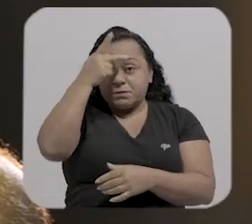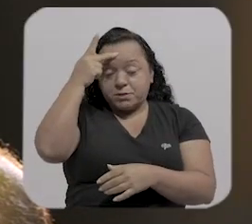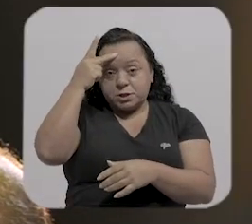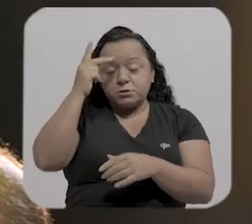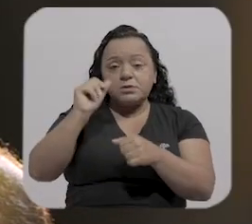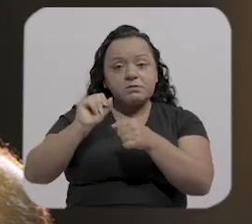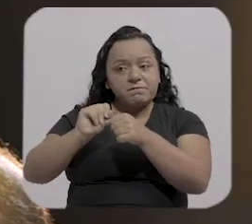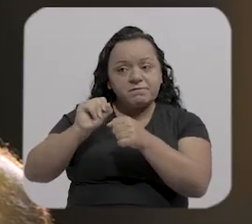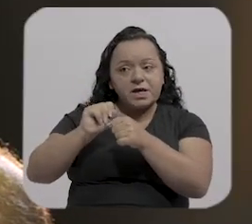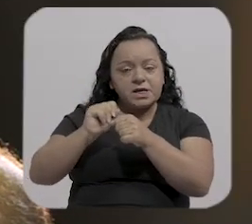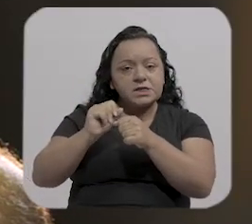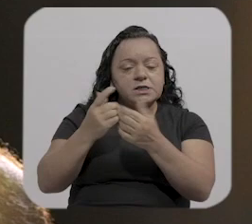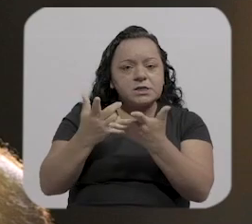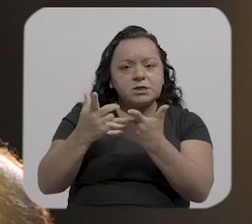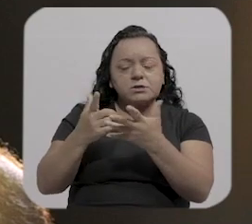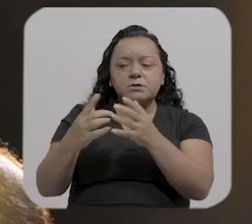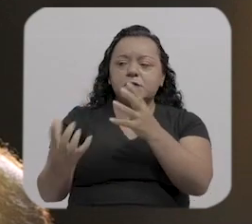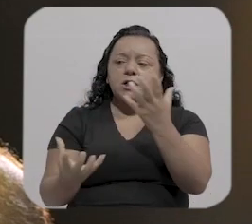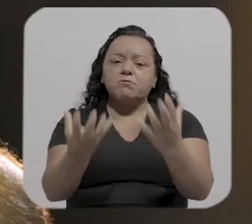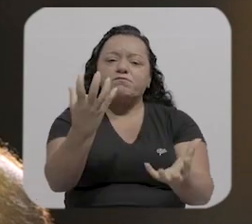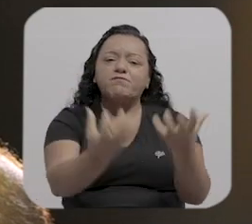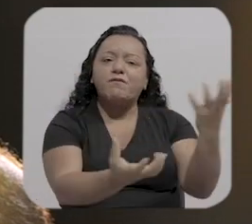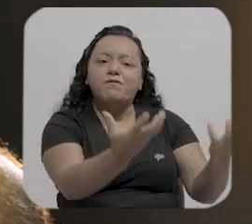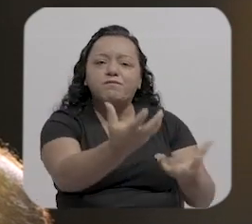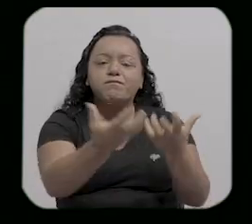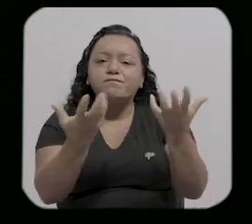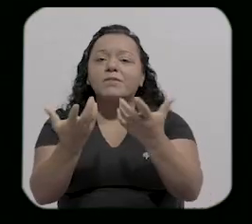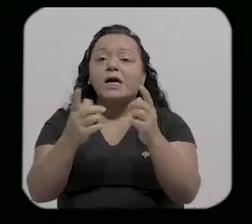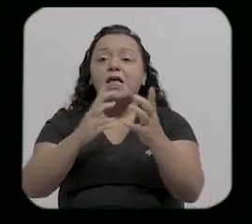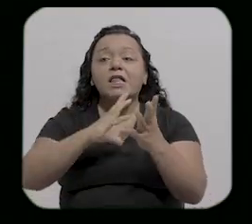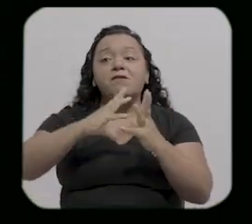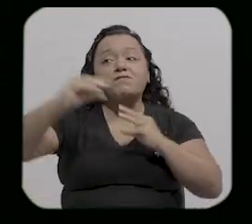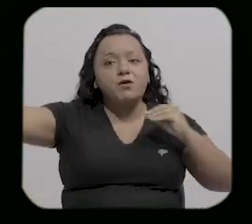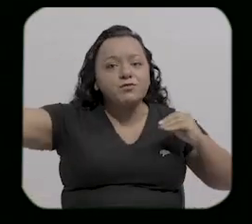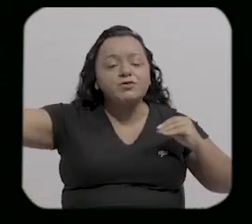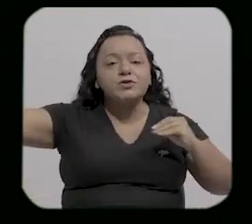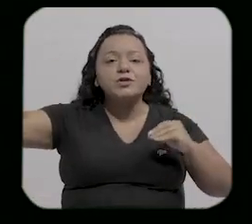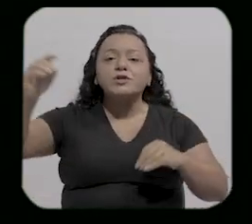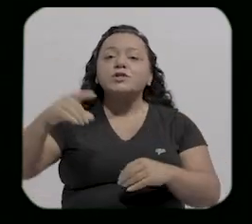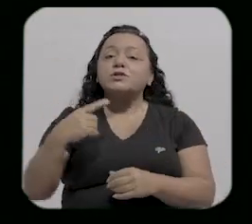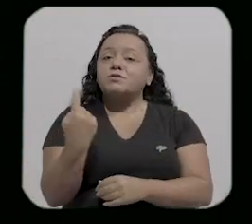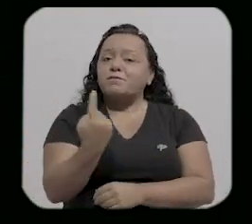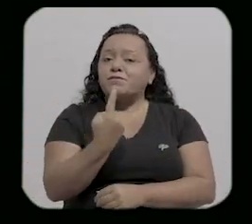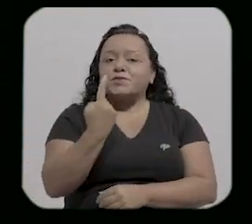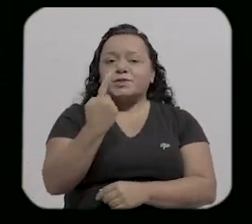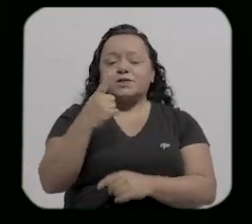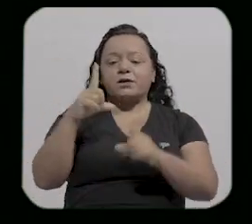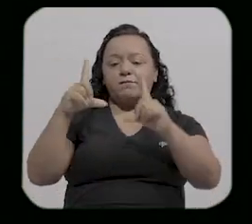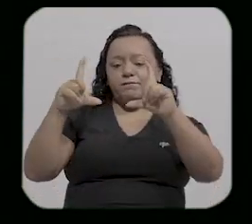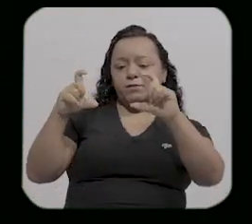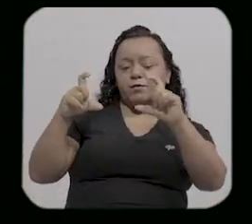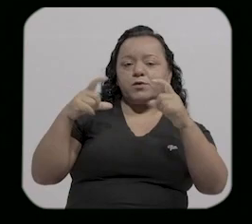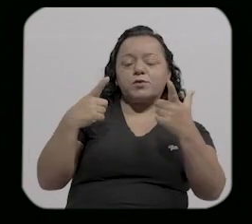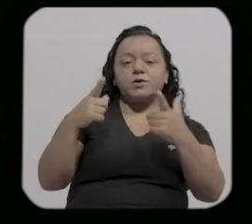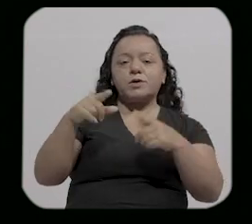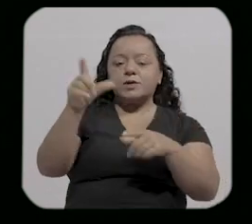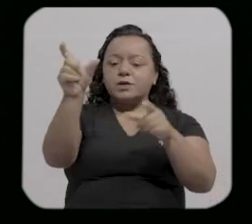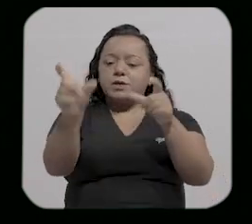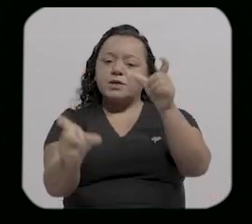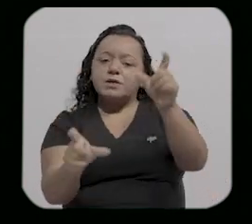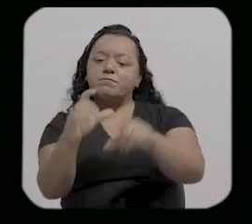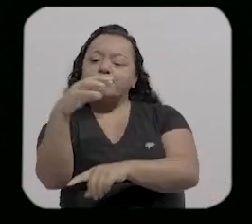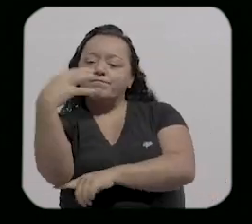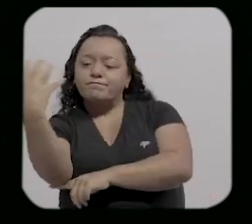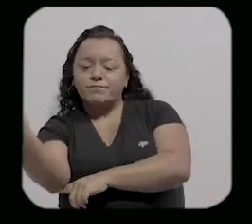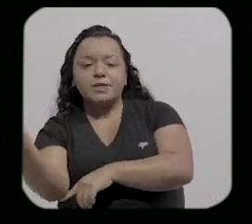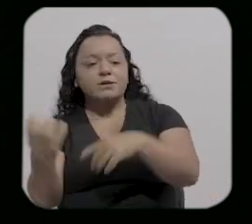isso, elas fogem, né? Só está você e aquele corpo enegrecido. Você nunca chegou a registrar um